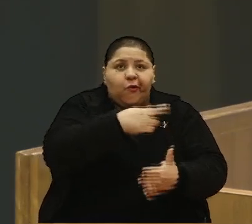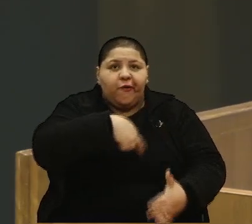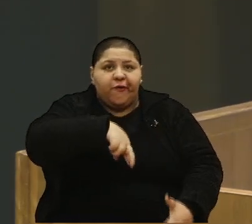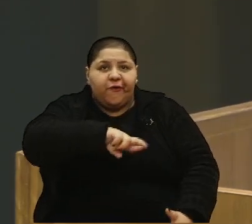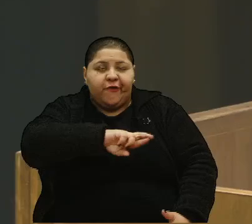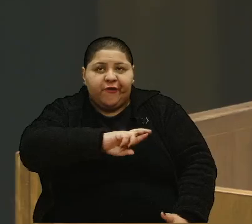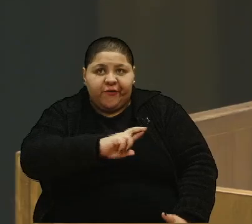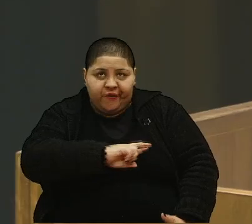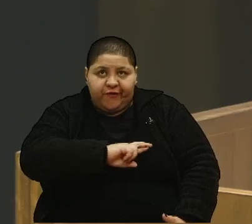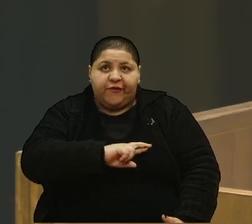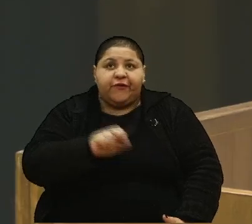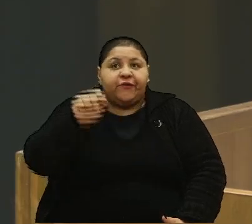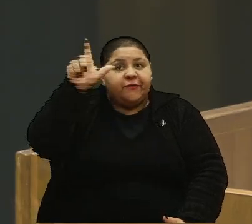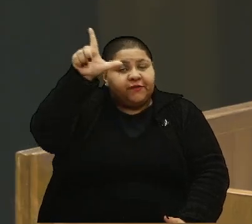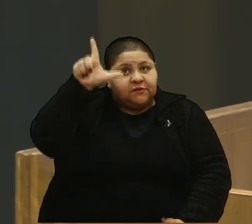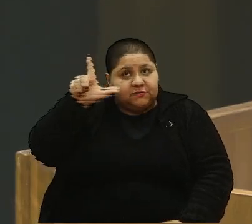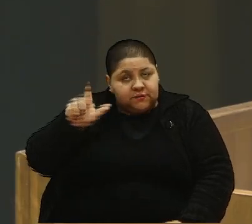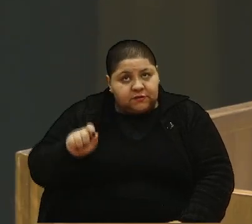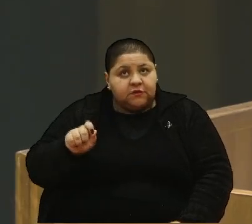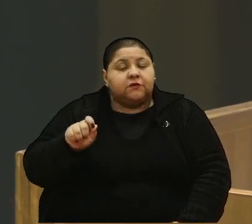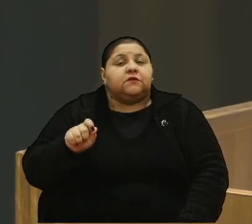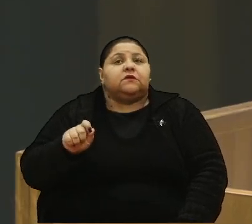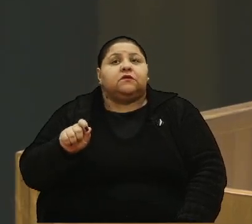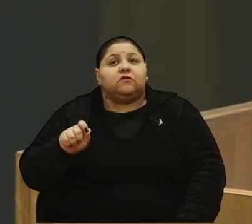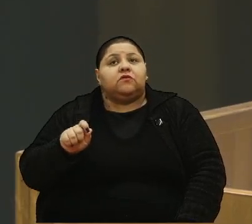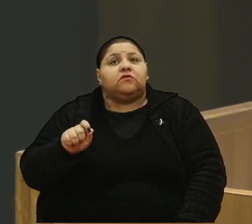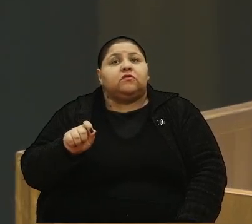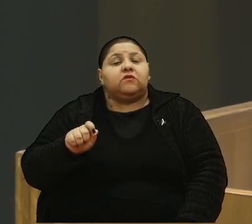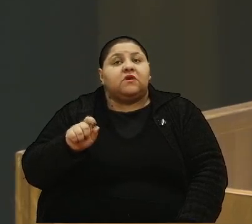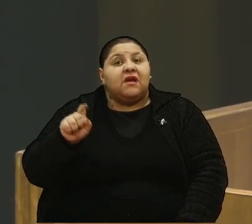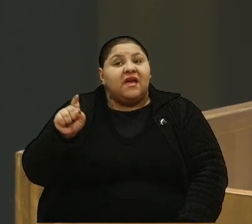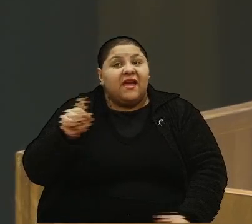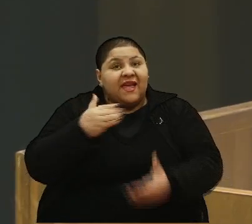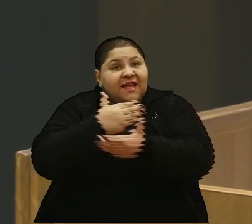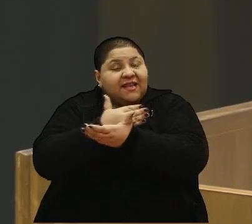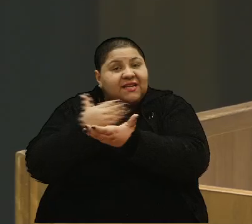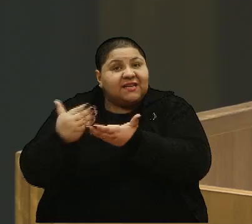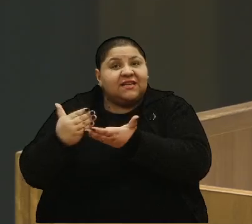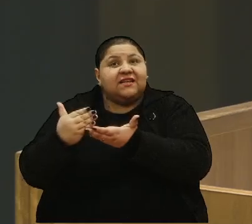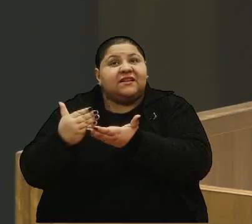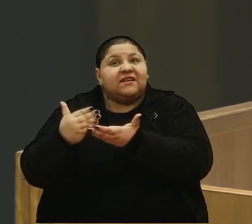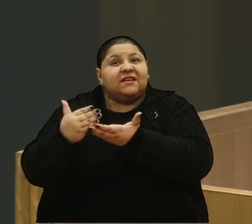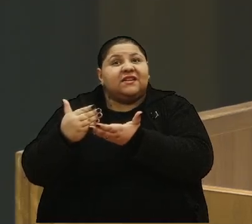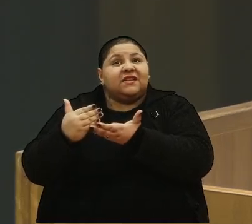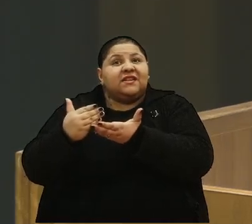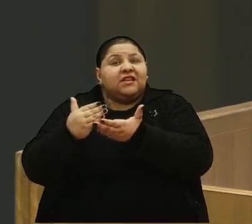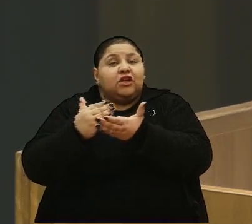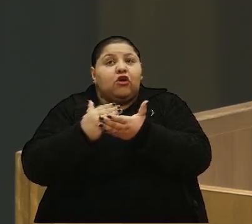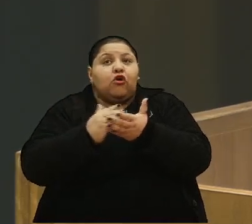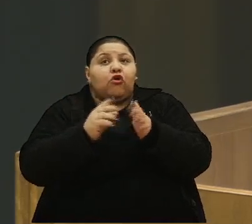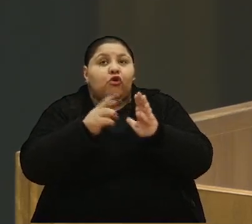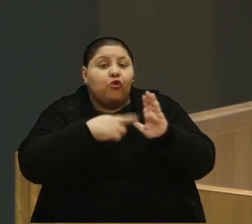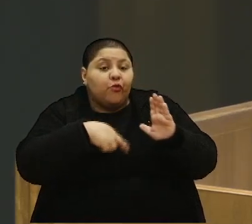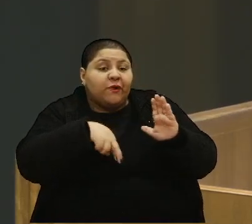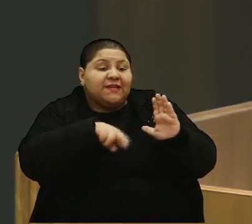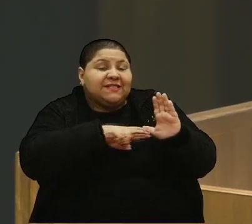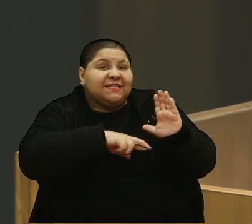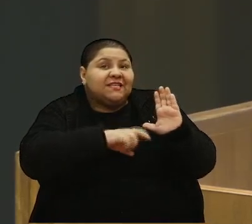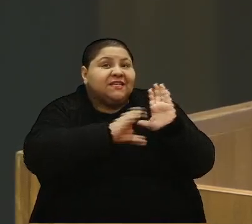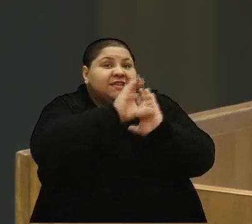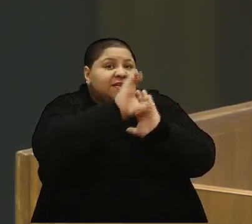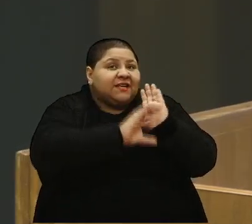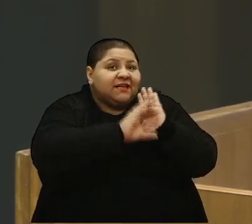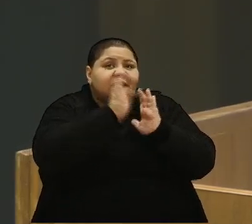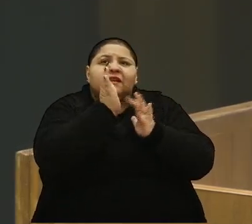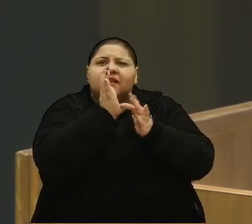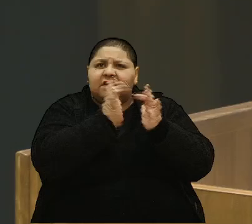das religiões de matriz africana são proferidas por designações cristãs. Eu estou falando de designações cristãs,